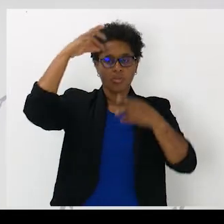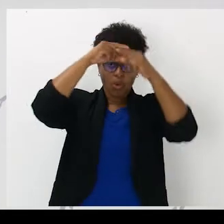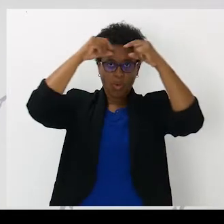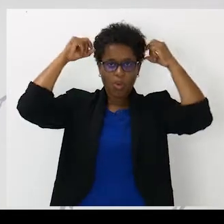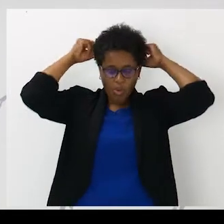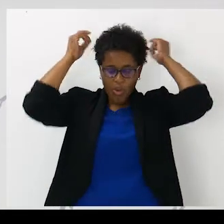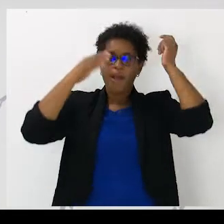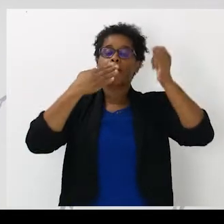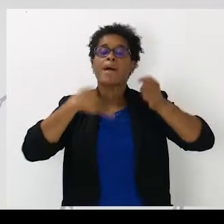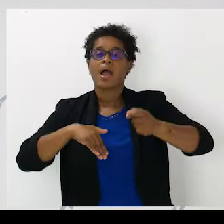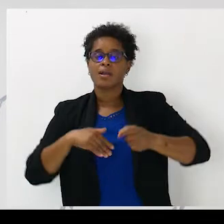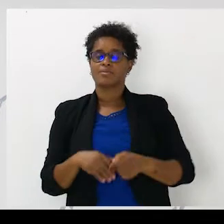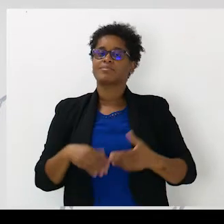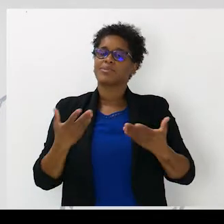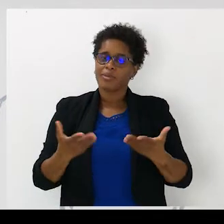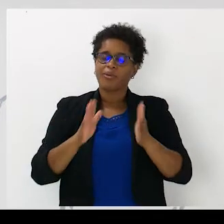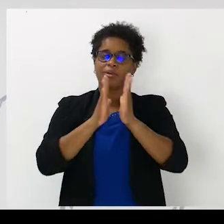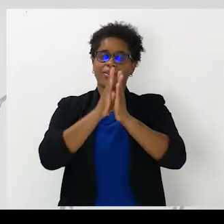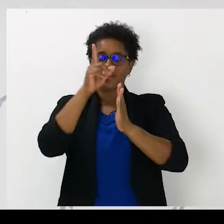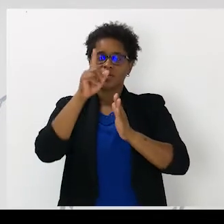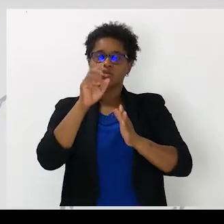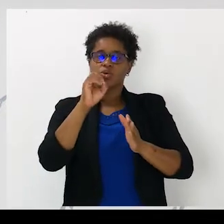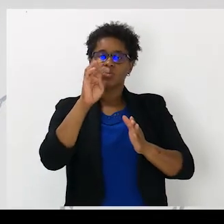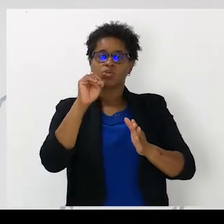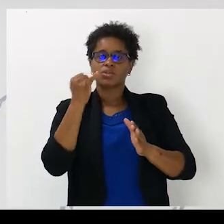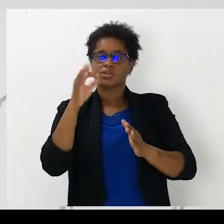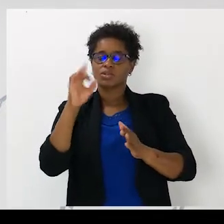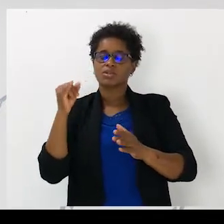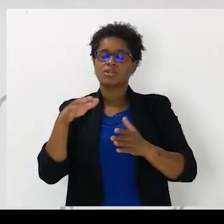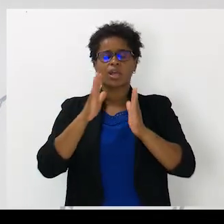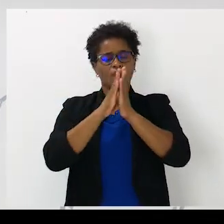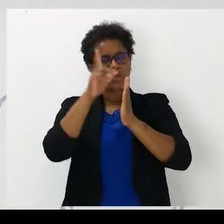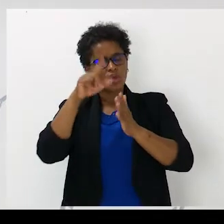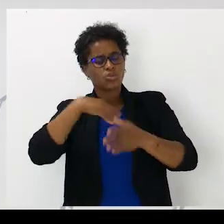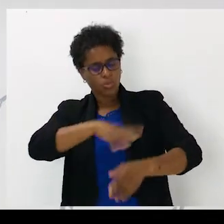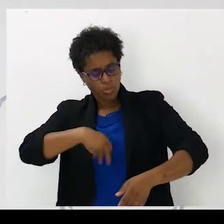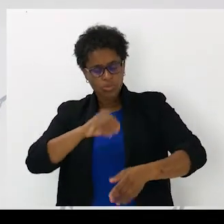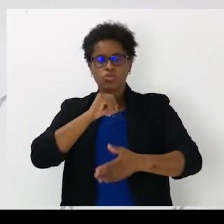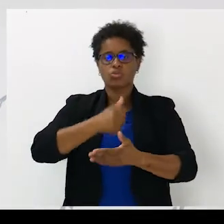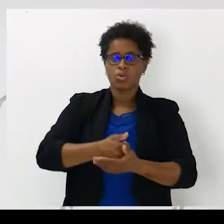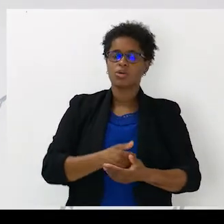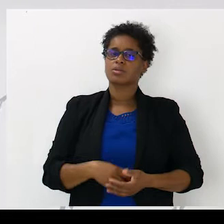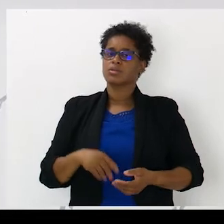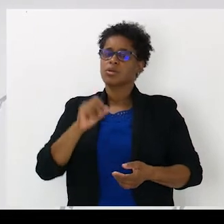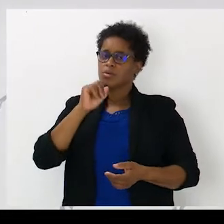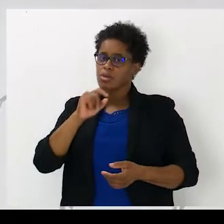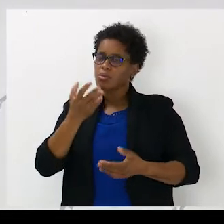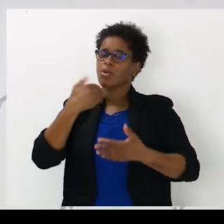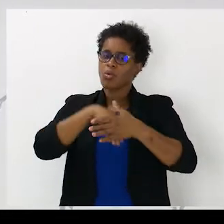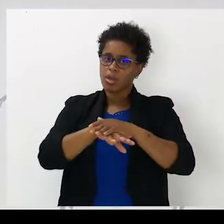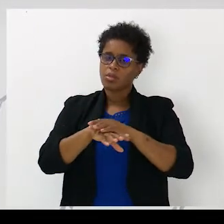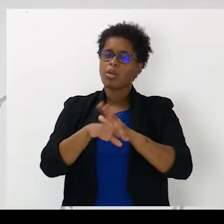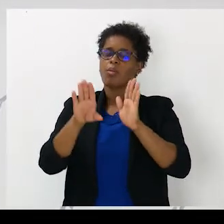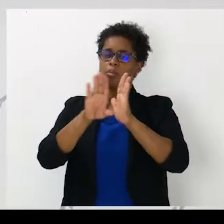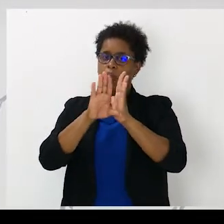Portanto, Deus Osíris, Deus do mundo dos mortos, guarda também porta dos